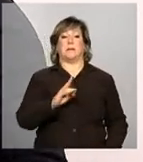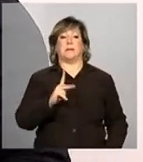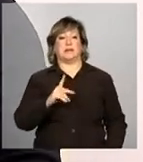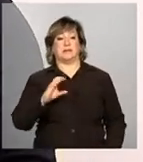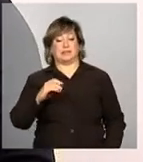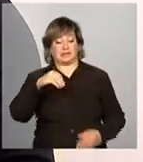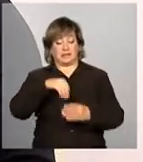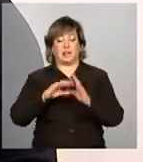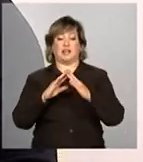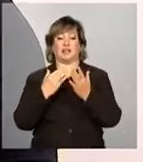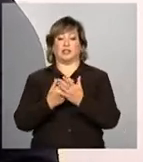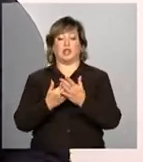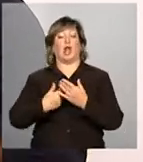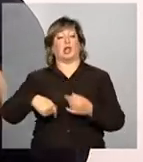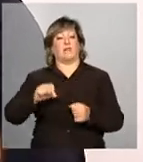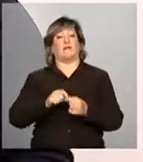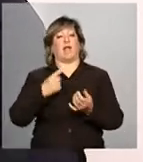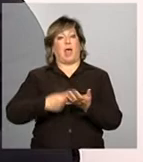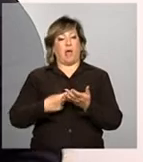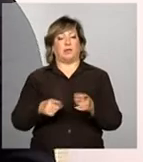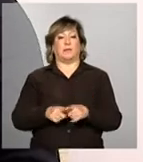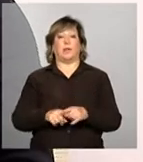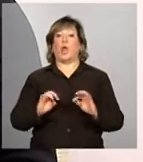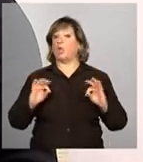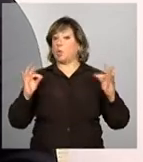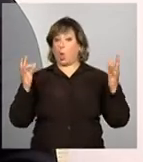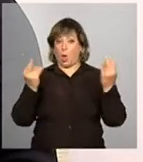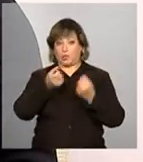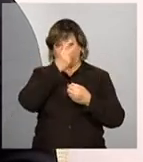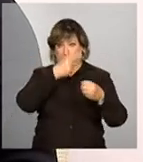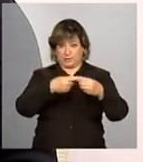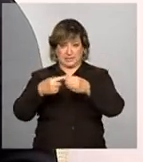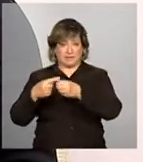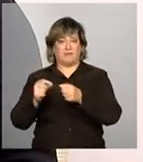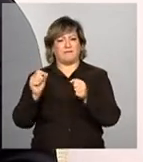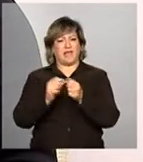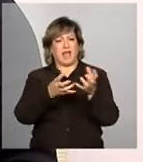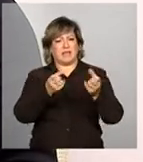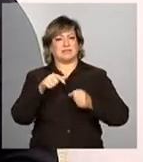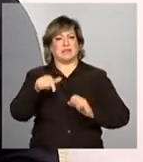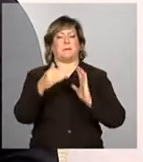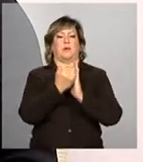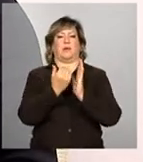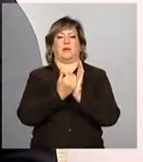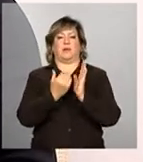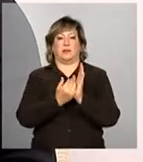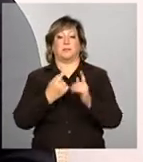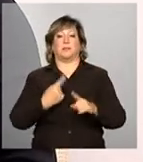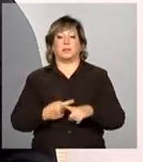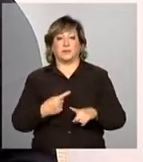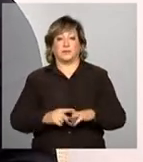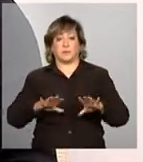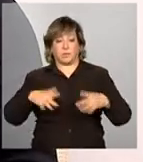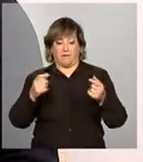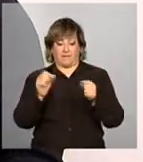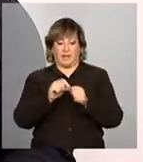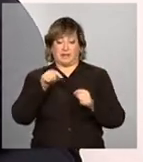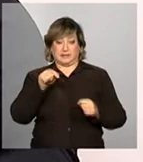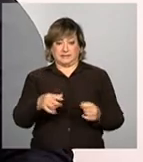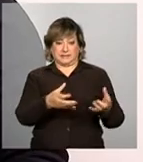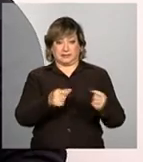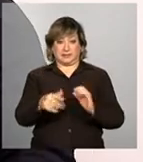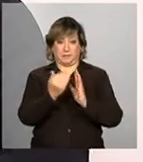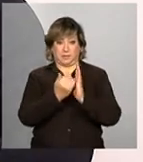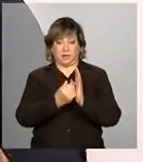Esse é um outro acordo que a gente fez que todos os municípios façam adesão ao programa porque ao fazer a o programa